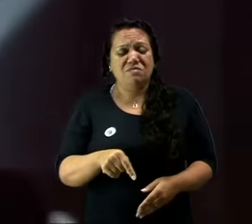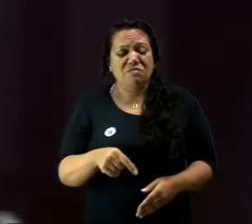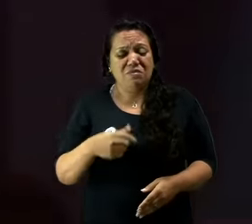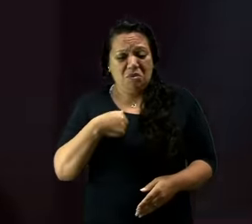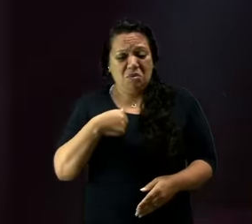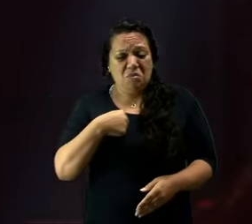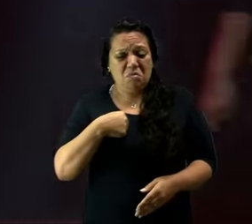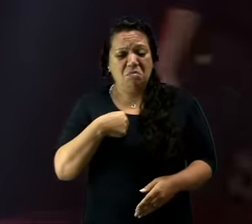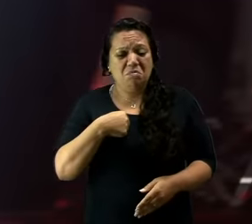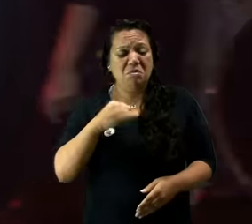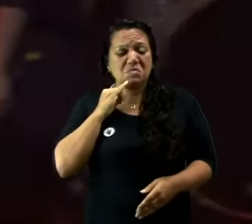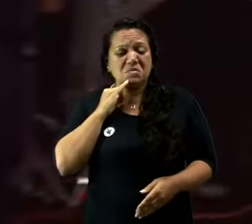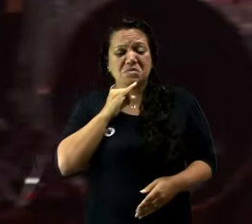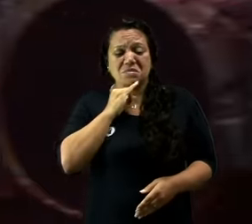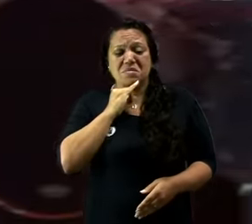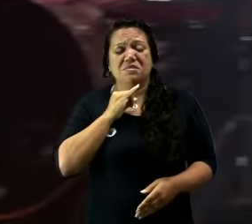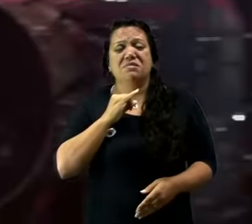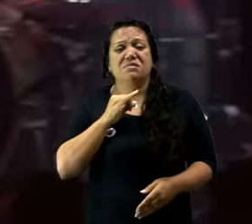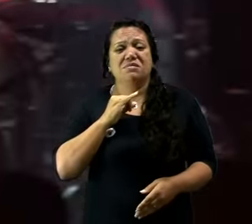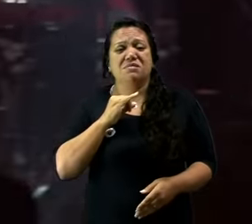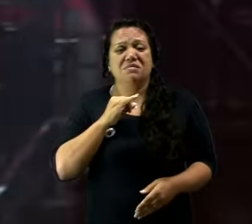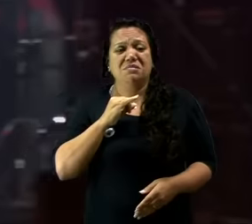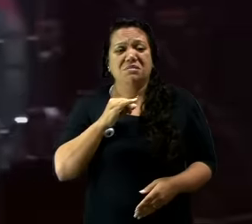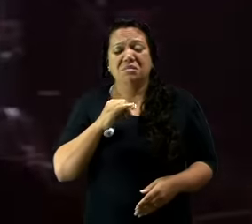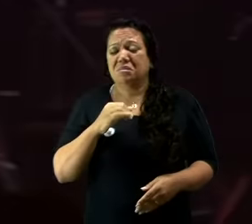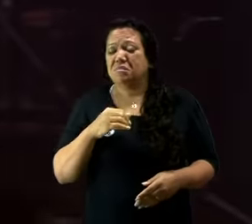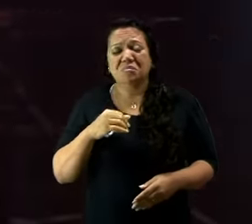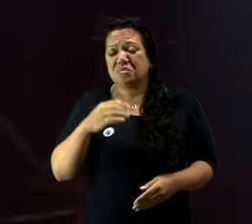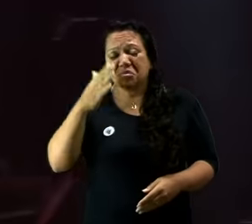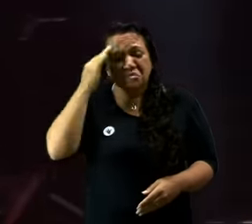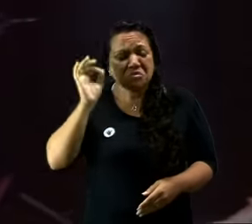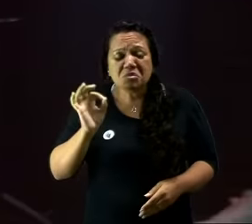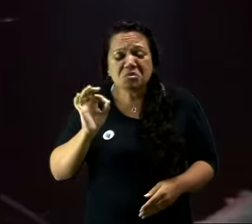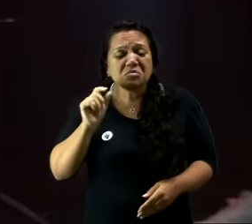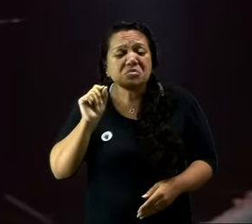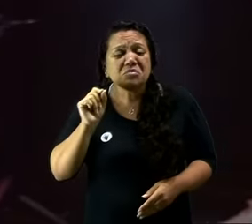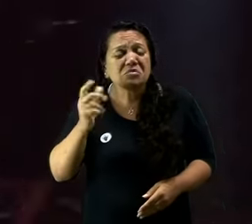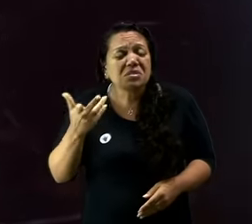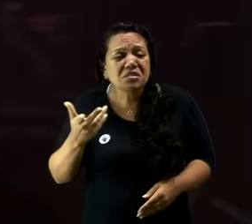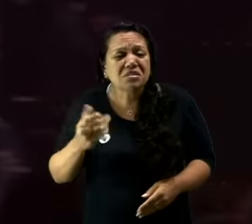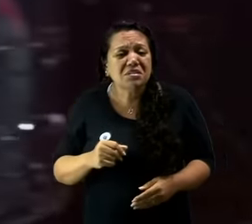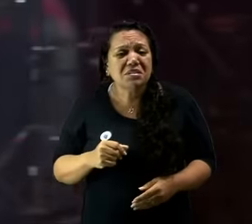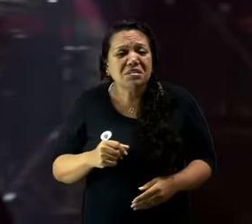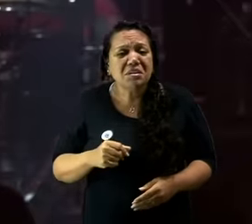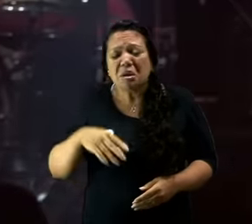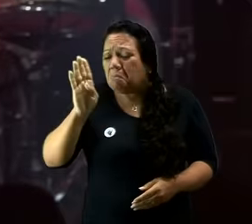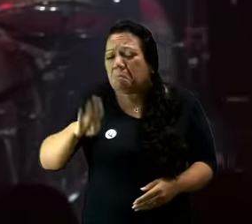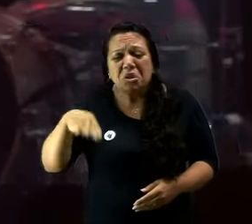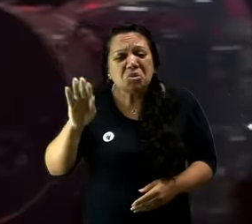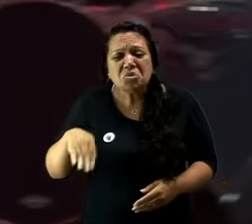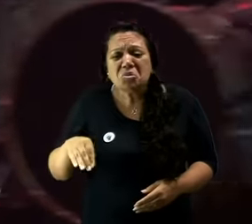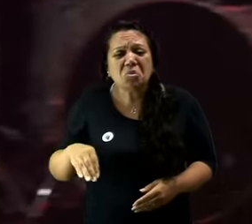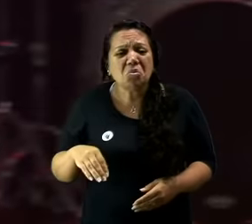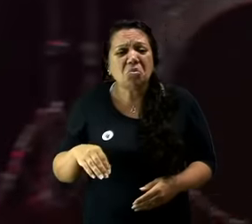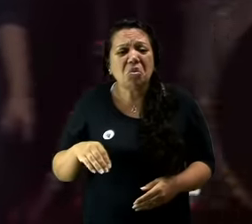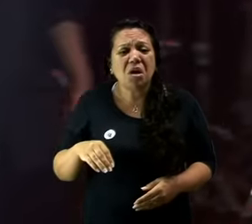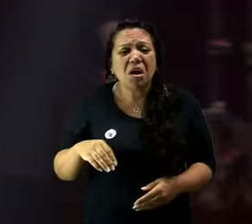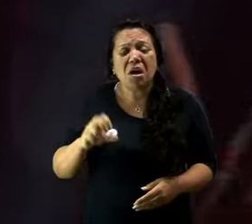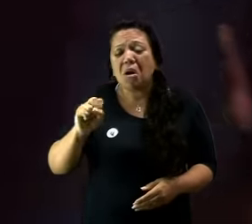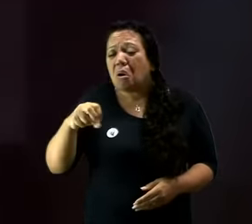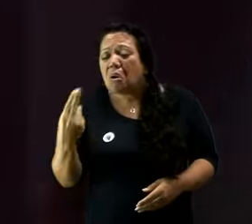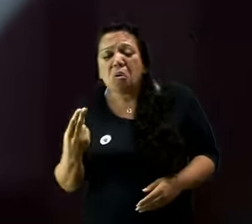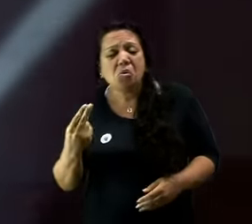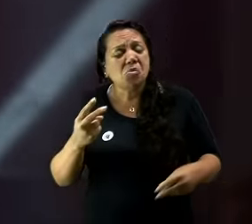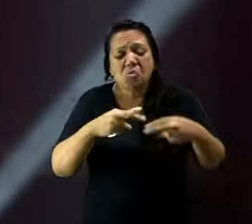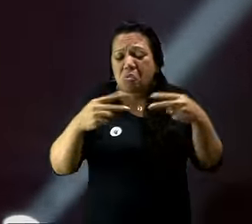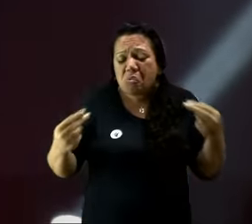Isaac. Quem sabe é o teu ministério, quem sabe é o teu trabalho, quem sabe são pessoas que você nem percebeu, foram se